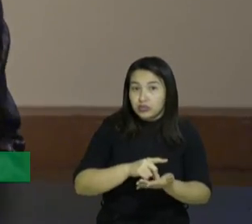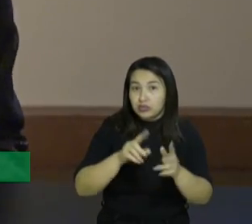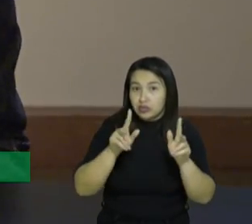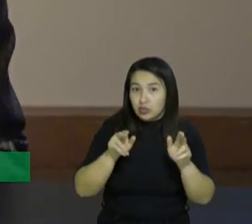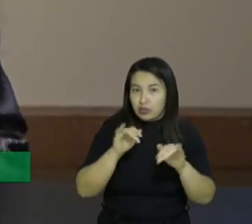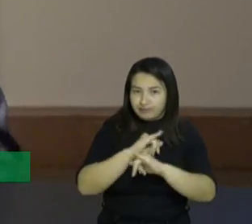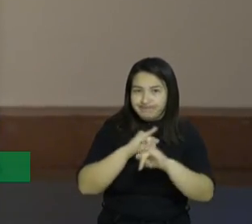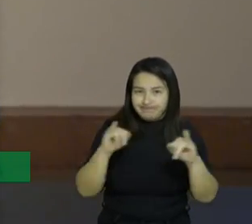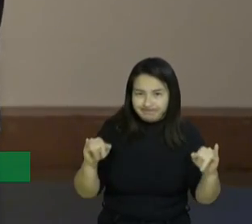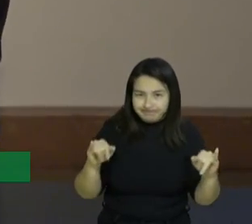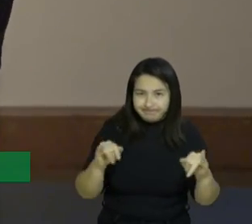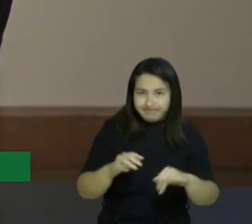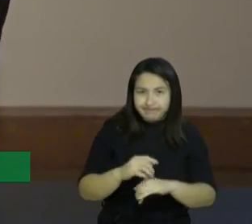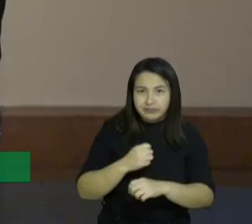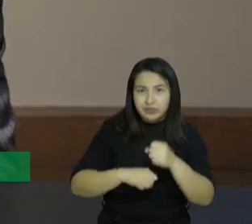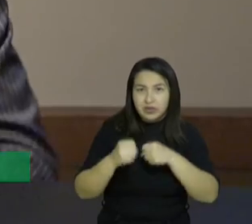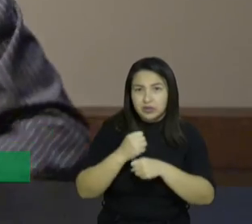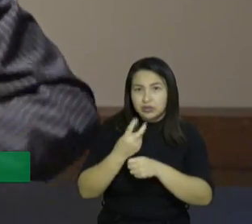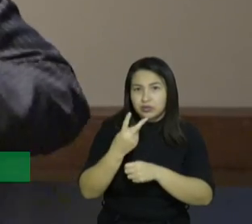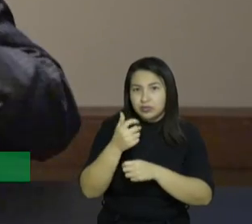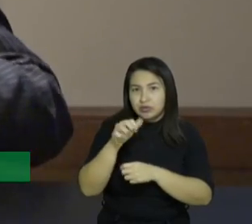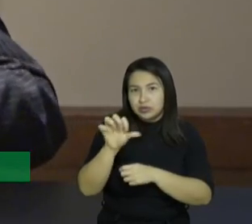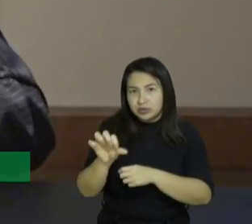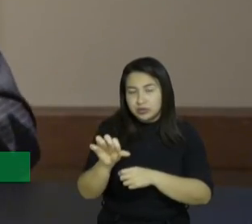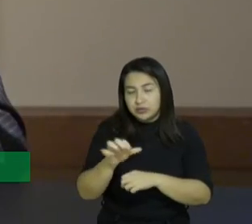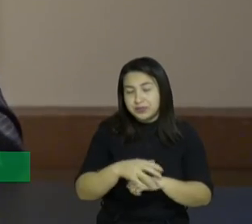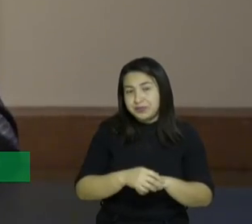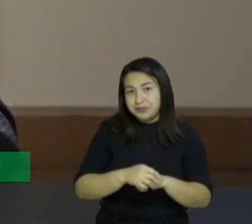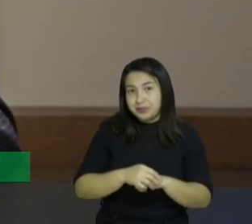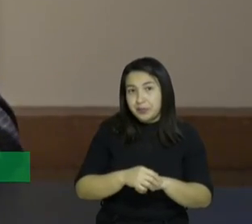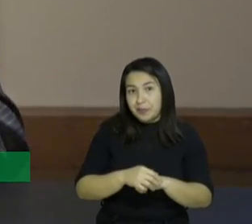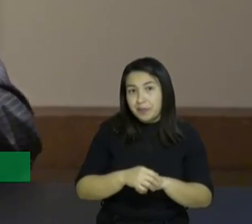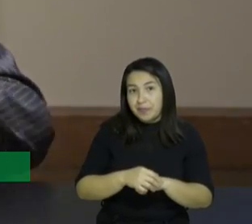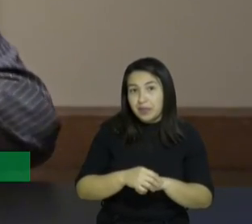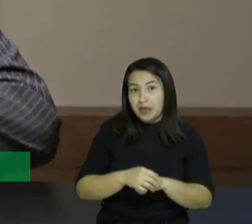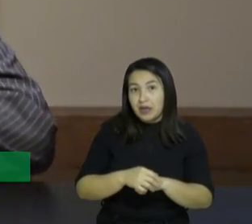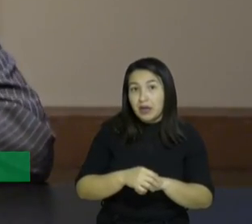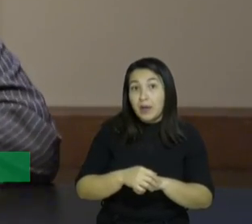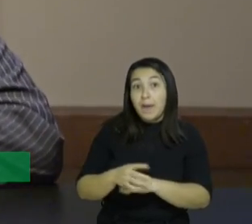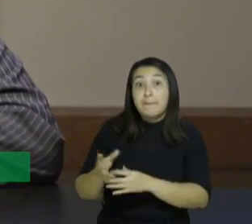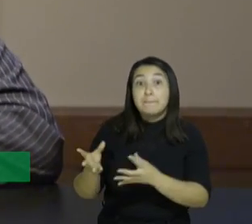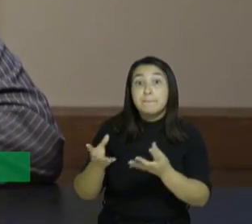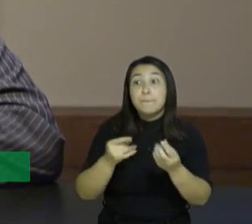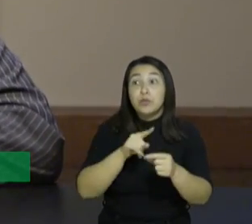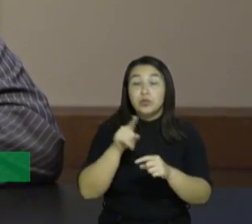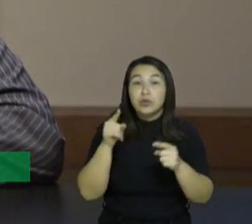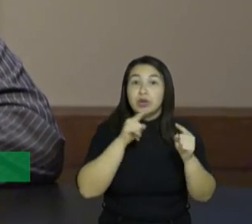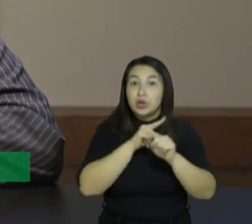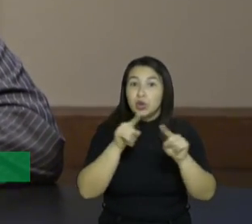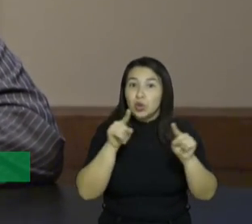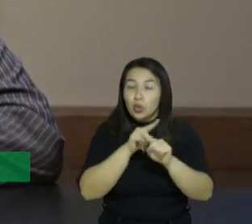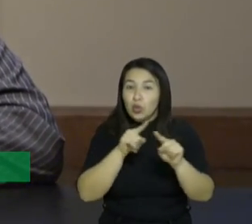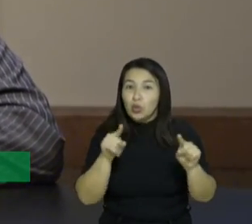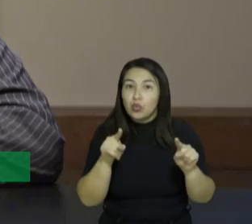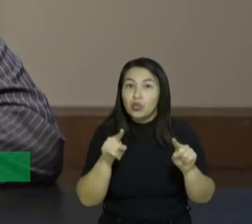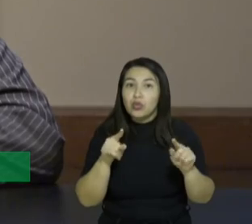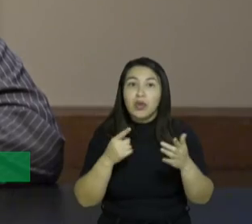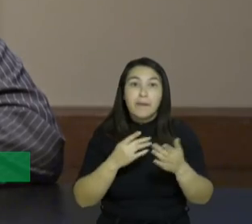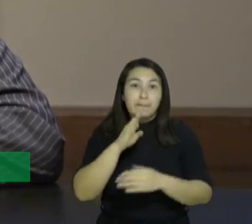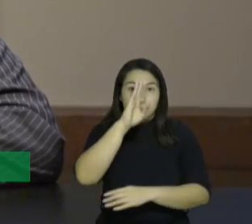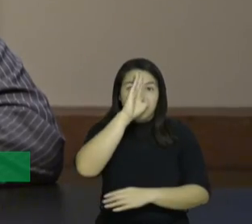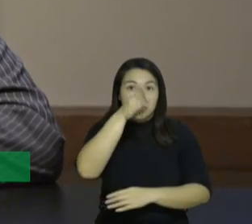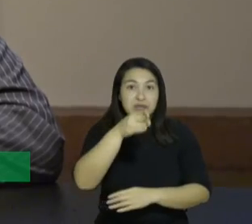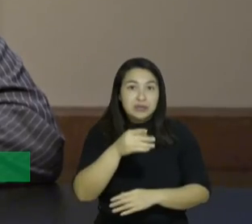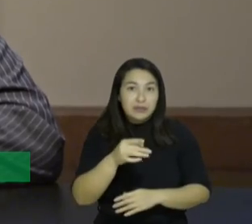divulgado em 2019 então entre esses protestos eh eh eu vou destacar eh os principais